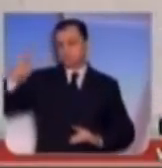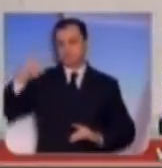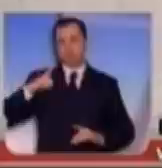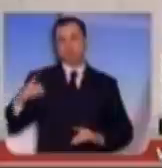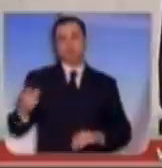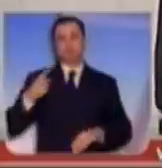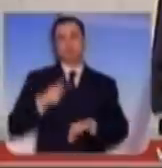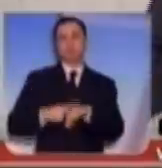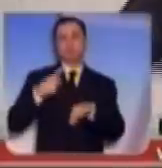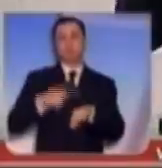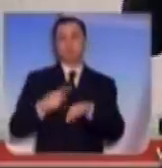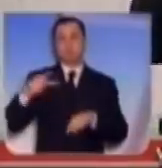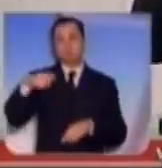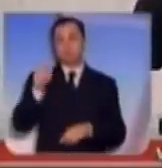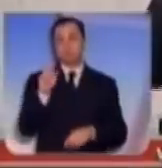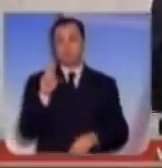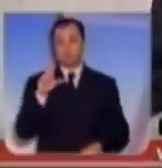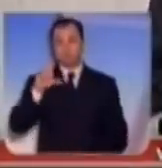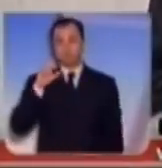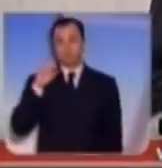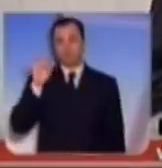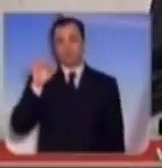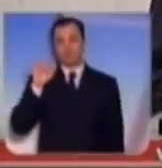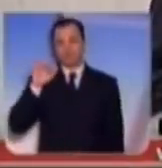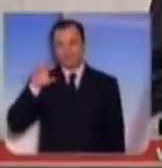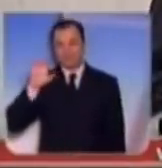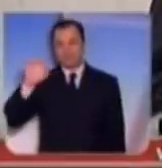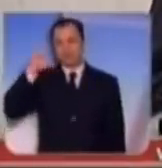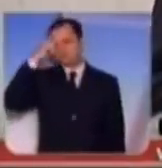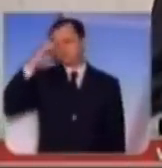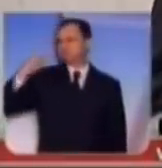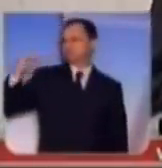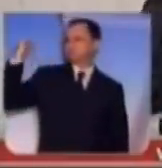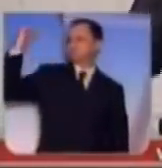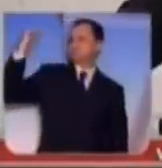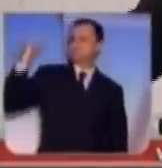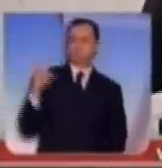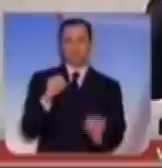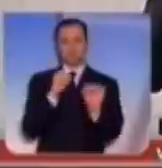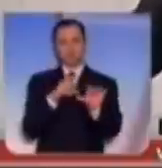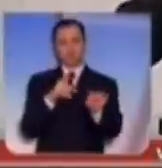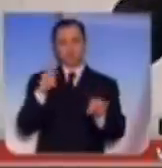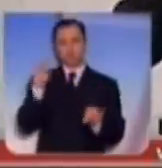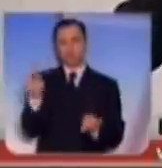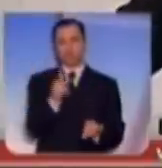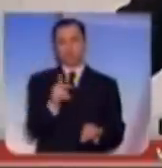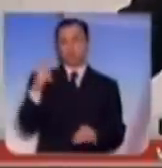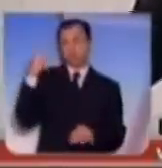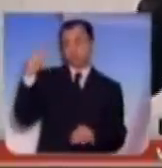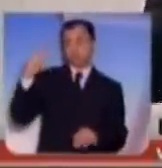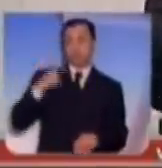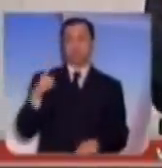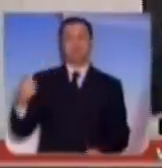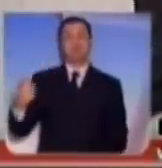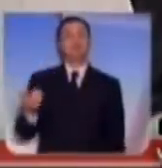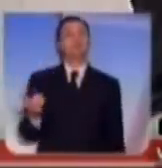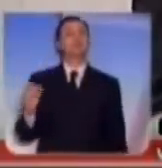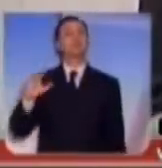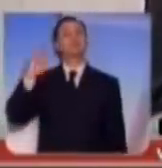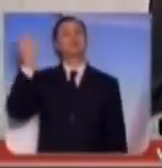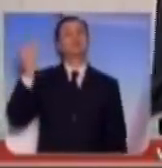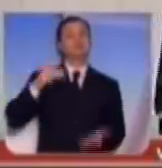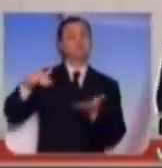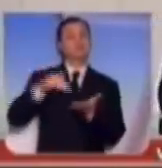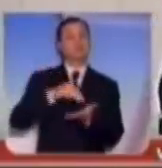no momento em que o Paulo Freire, um dos maiores educadores do mundo, professor Paulo Freire, tinha sido